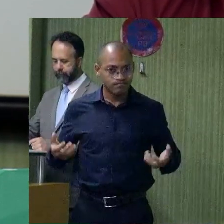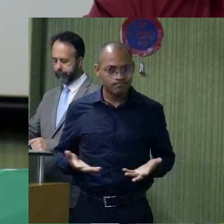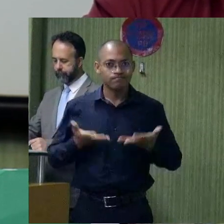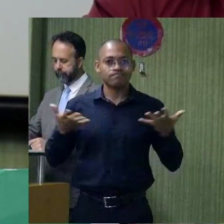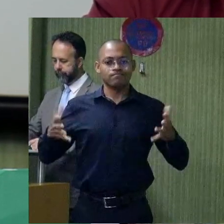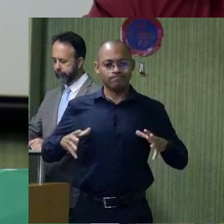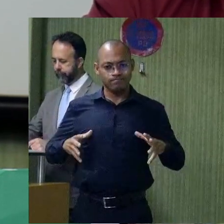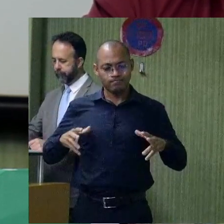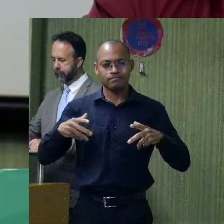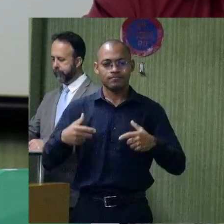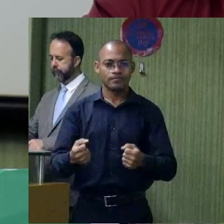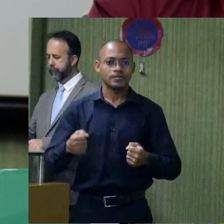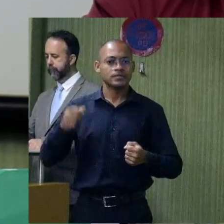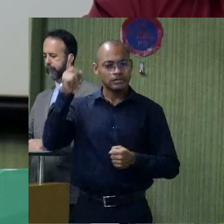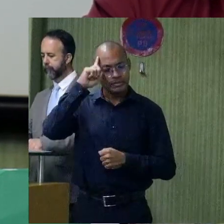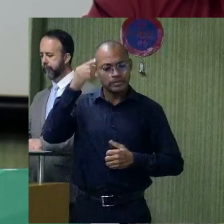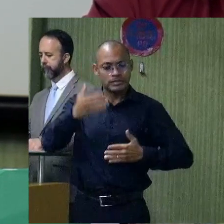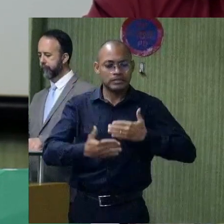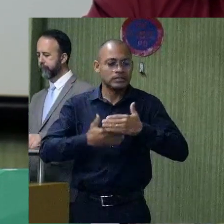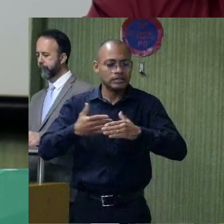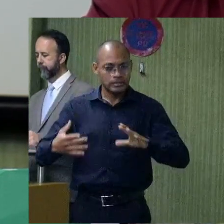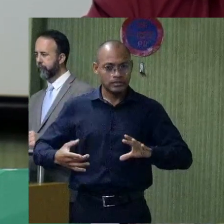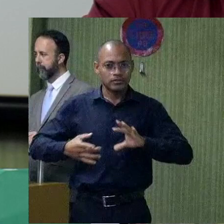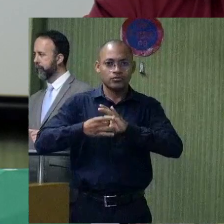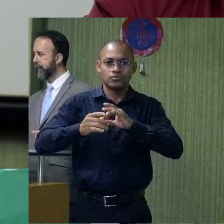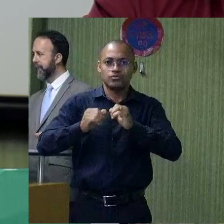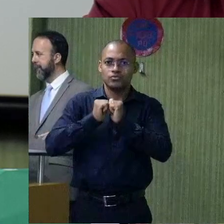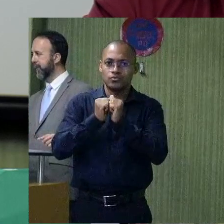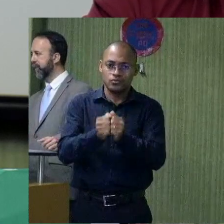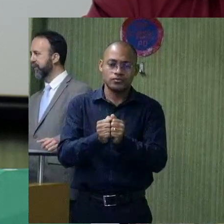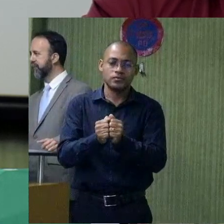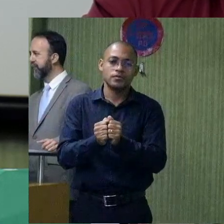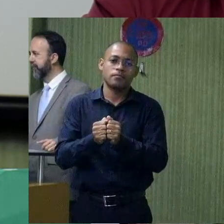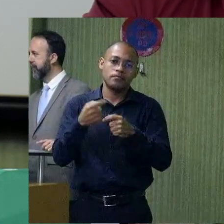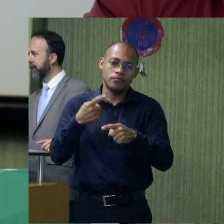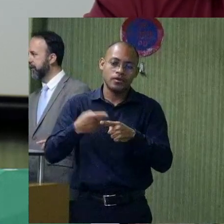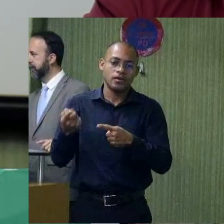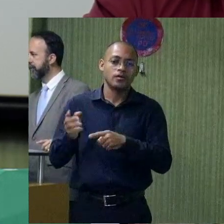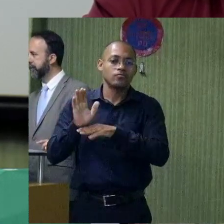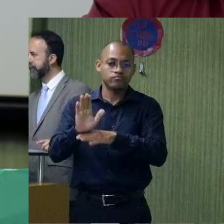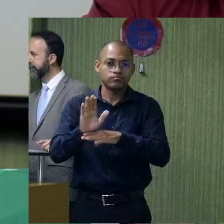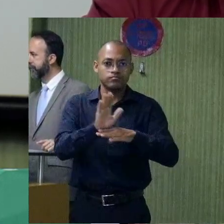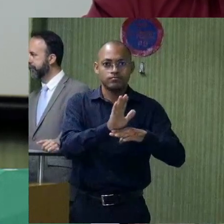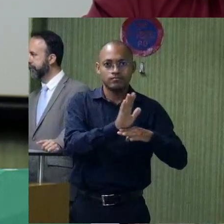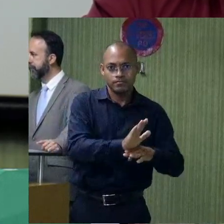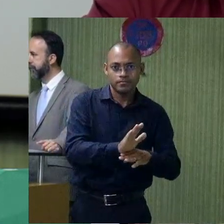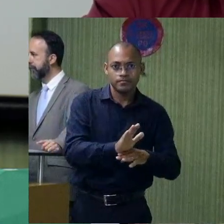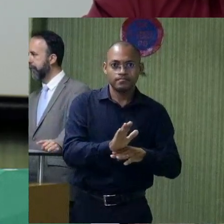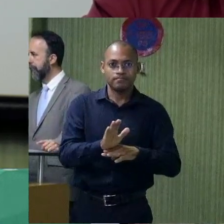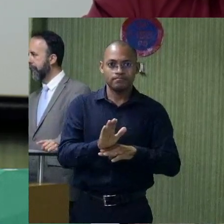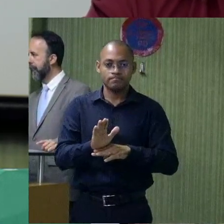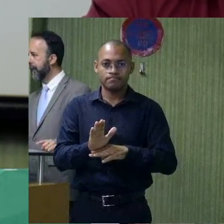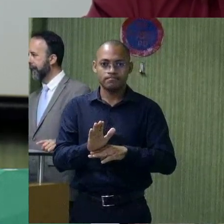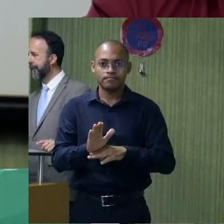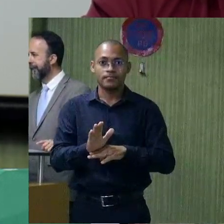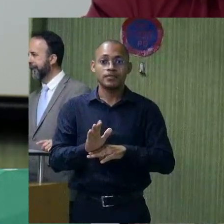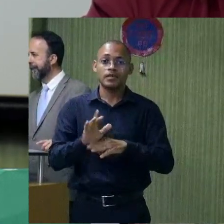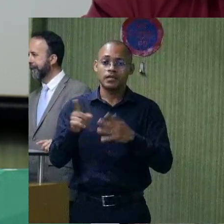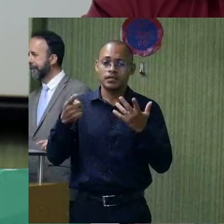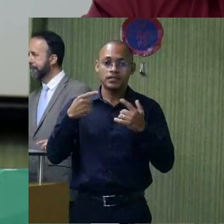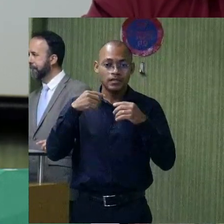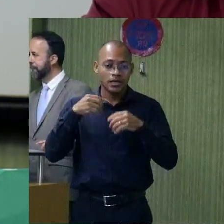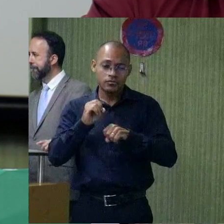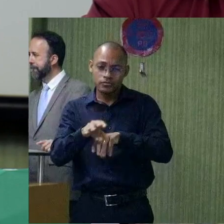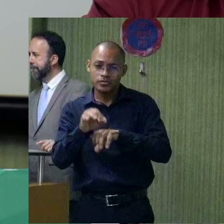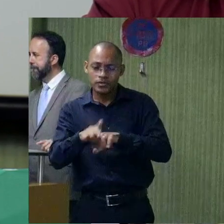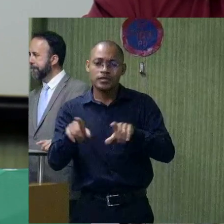conjuntas para que uma ação não acabe destruindo outra né assim do ponto de vista da educação tá Boom Mas